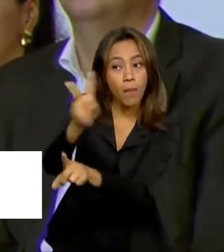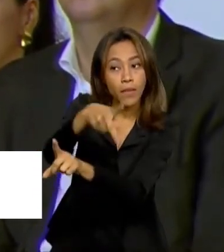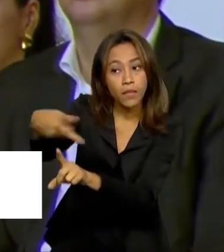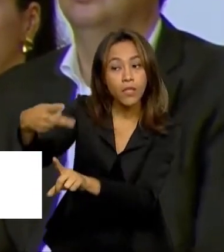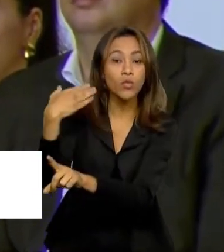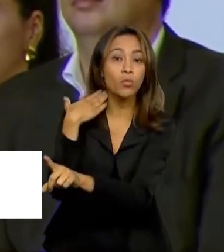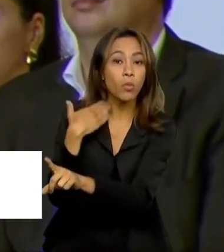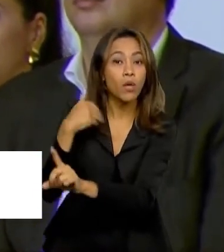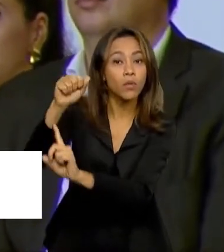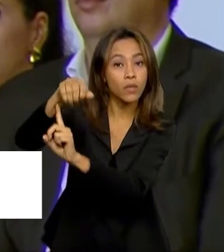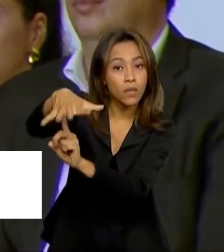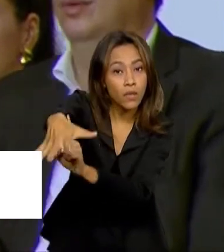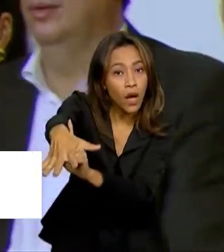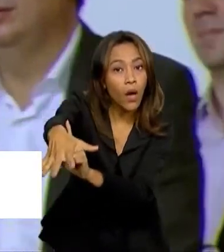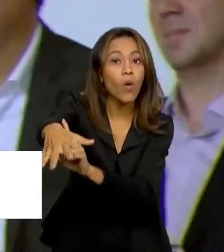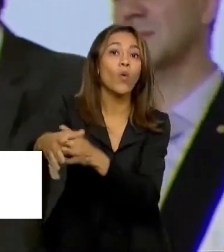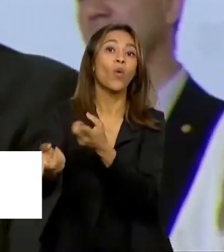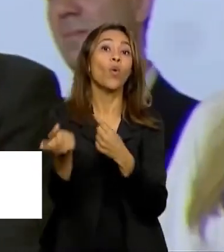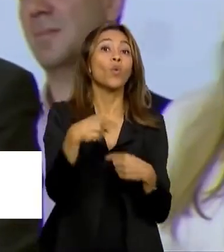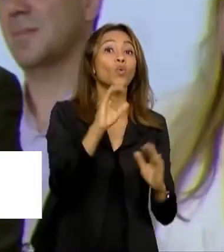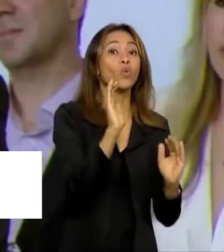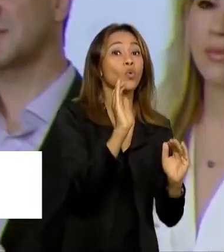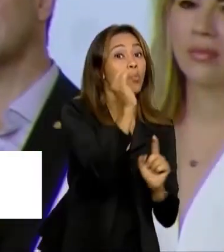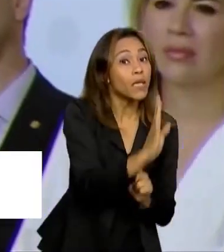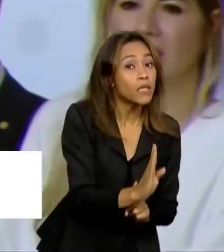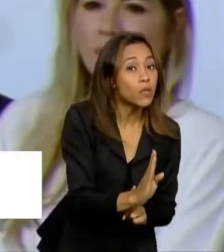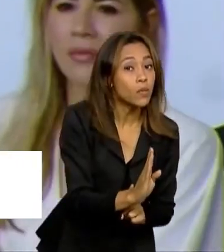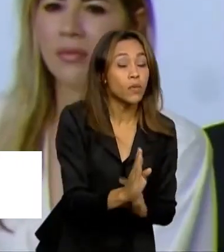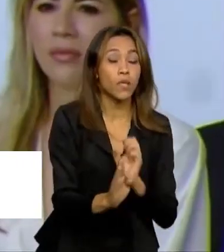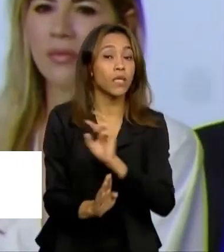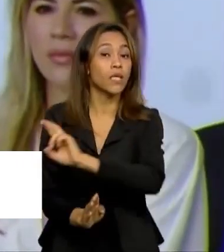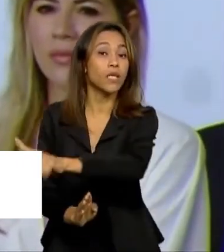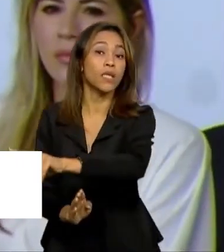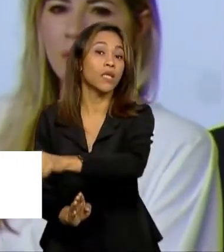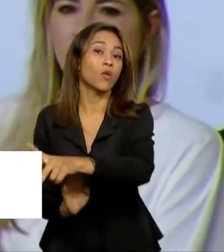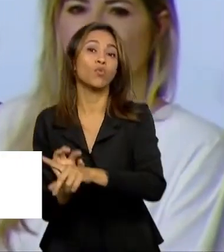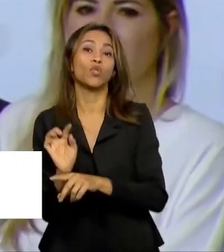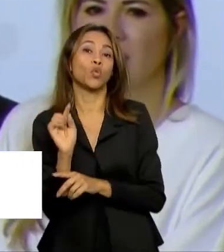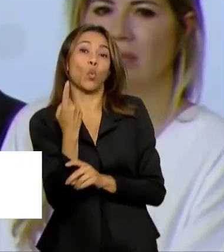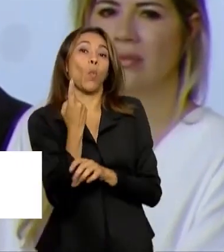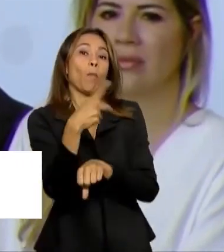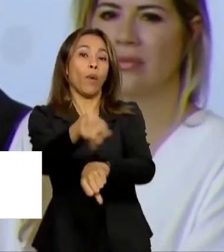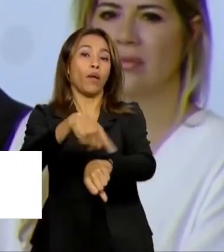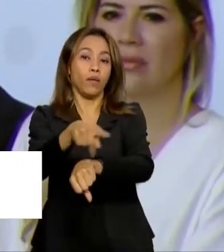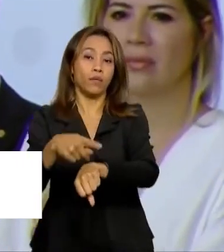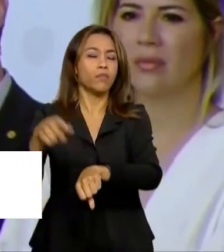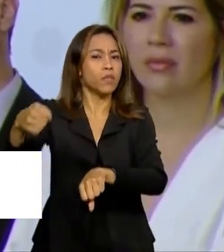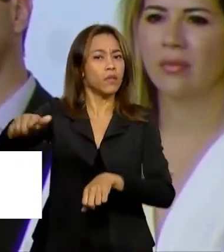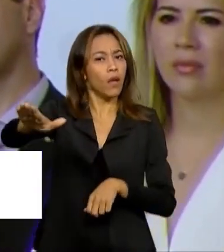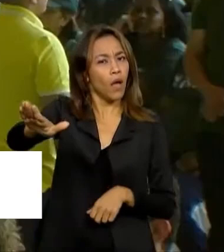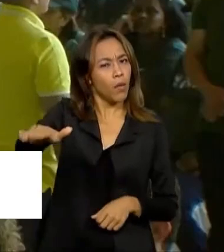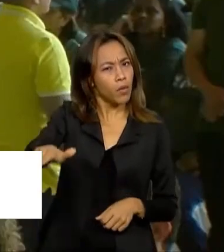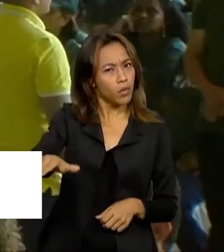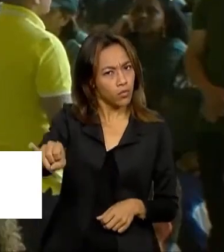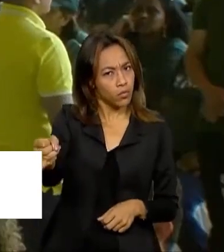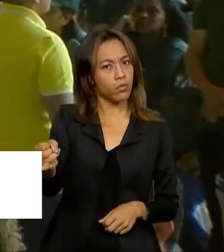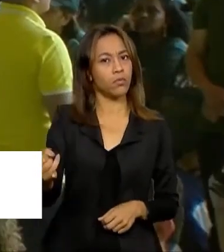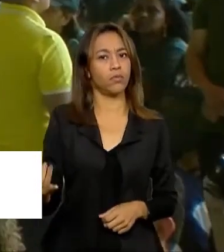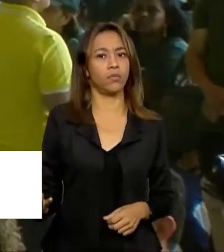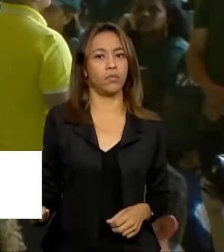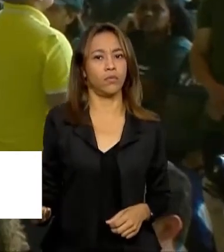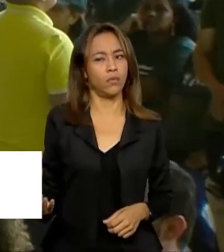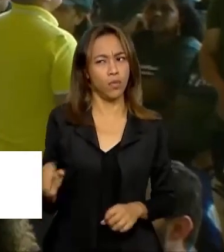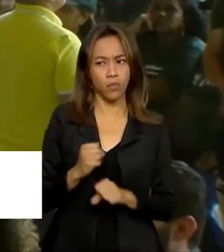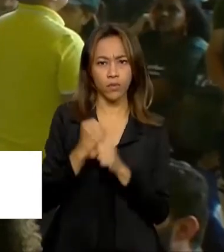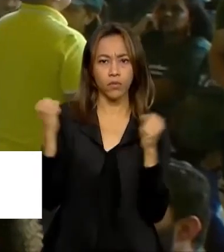do Brasil e não do Banco Central de um país, sabe, que não seja o Brasil, e que precisa baixar os juros.